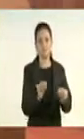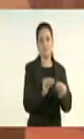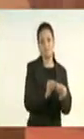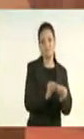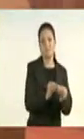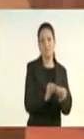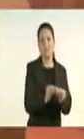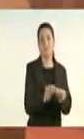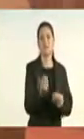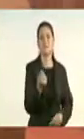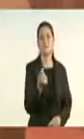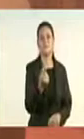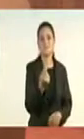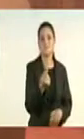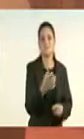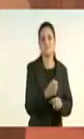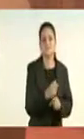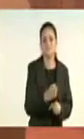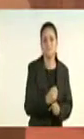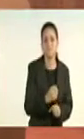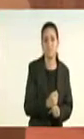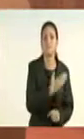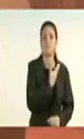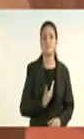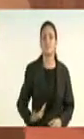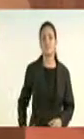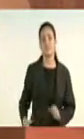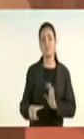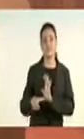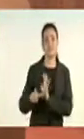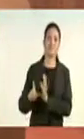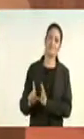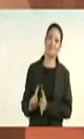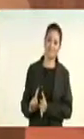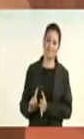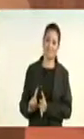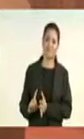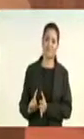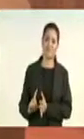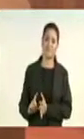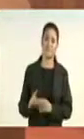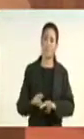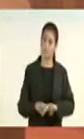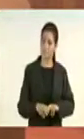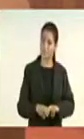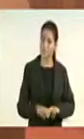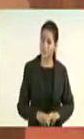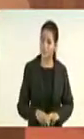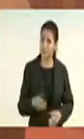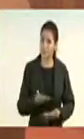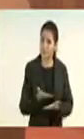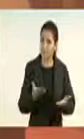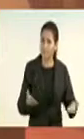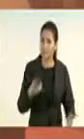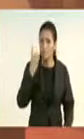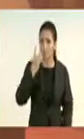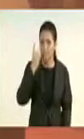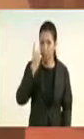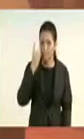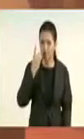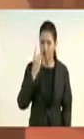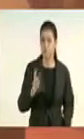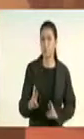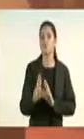preços referente às gestões anteriores, à gestão anterior. Portanto, senhores e senhoras deputados, eu